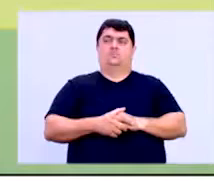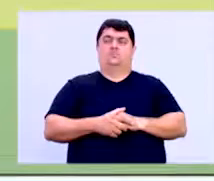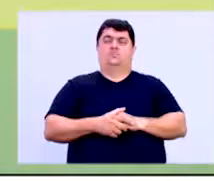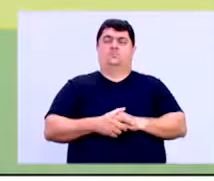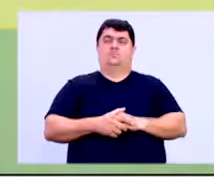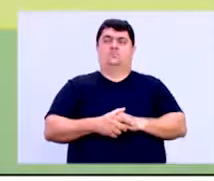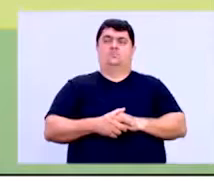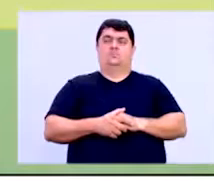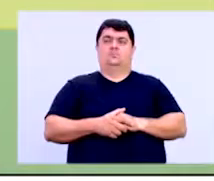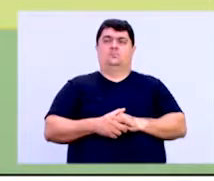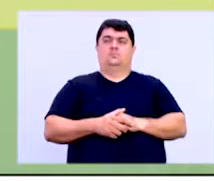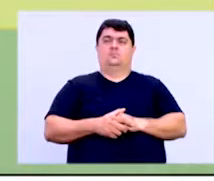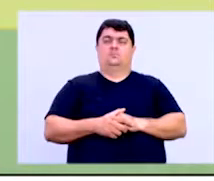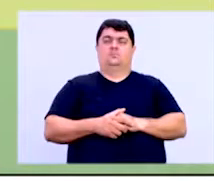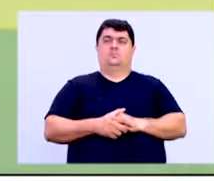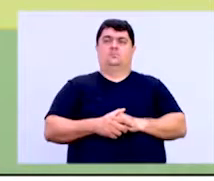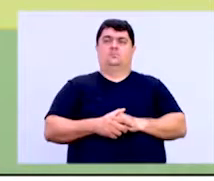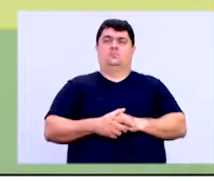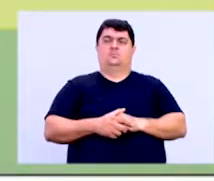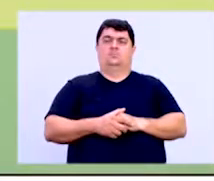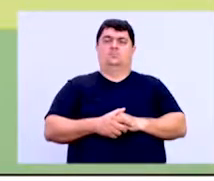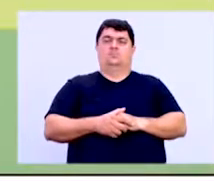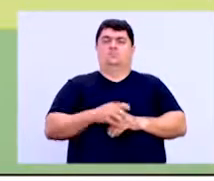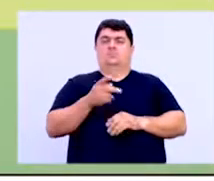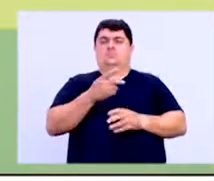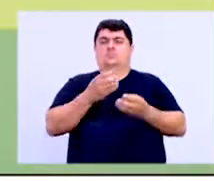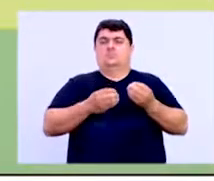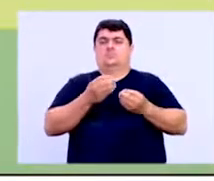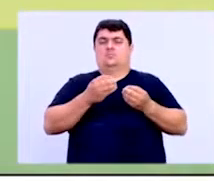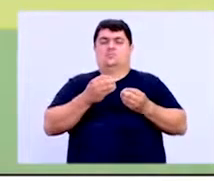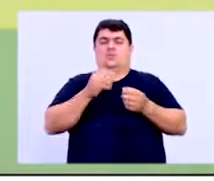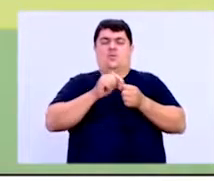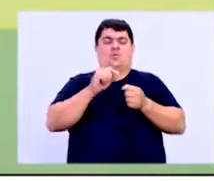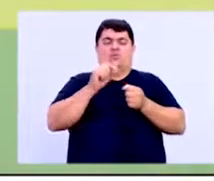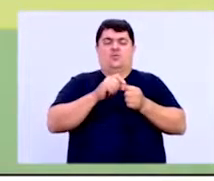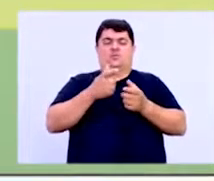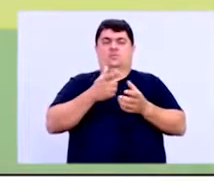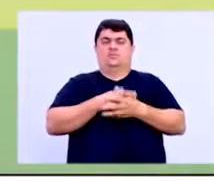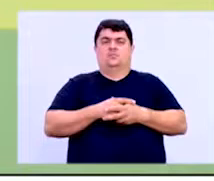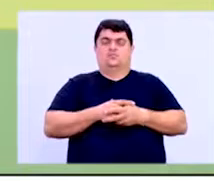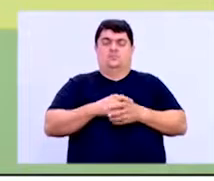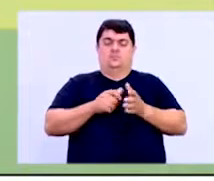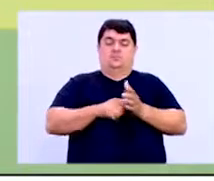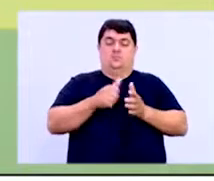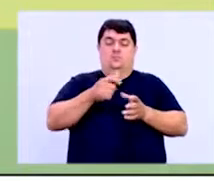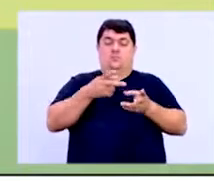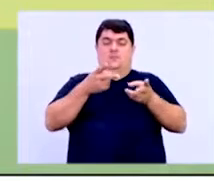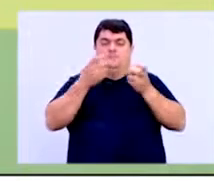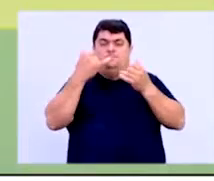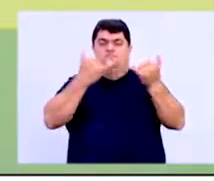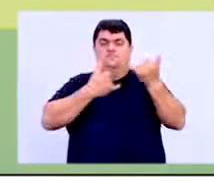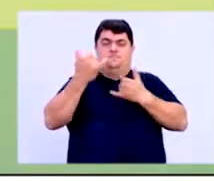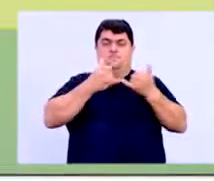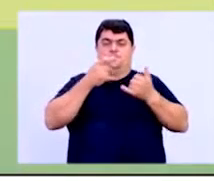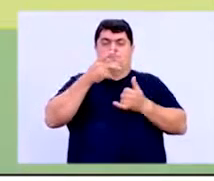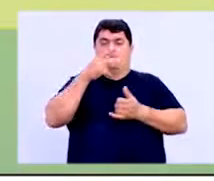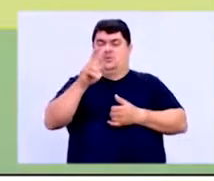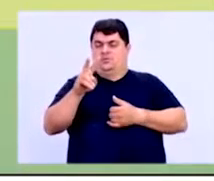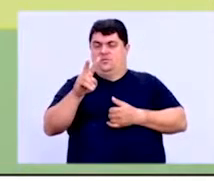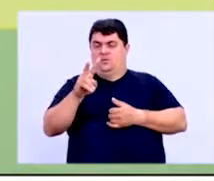Vamos ver aqui na continha que a gente viu. Mas, professor, e como fazer isso? Primeiro a gente tem informação. Preço de